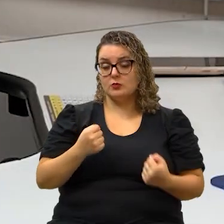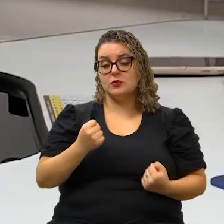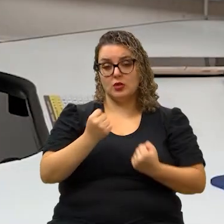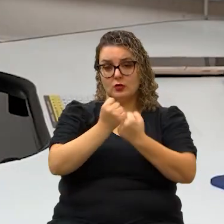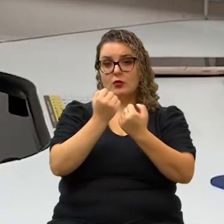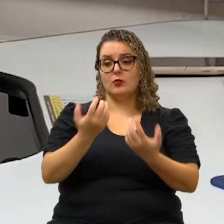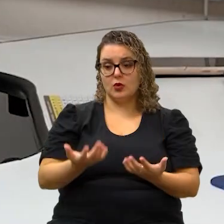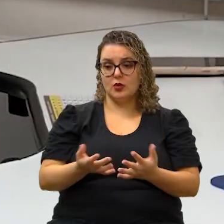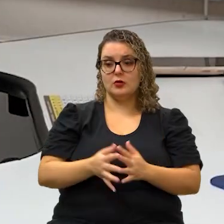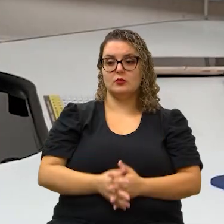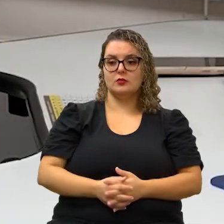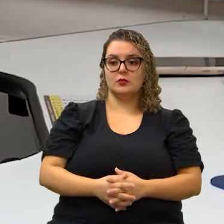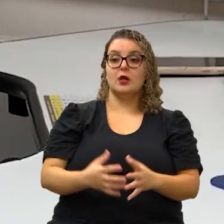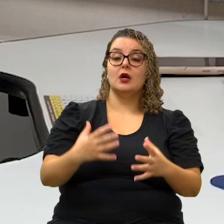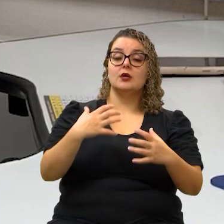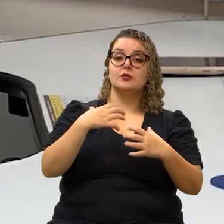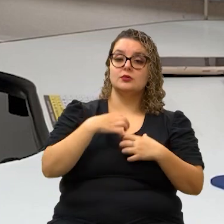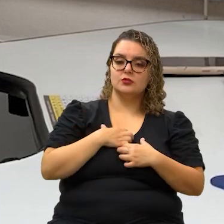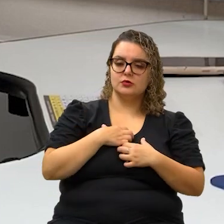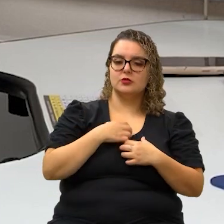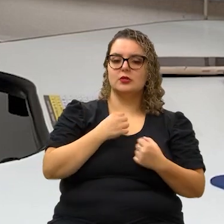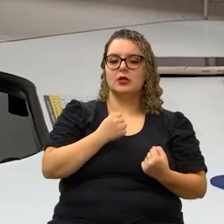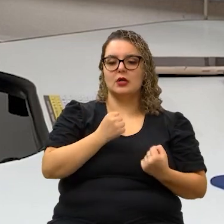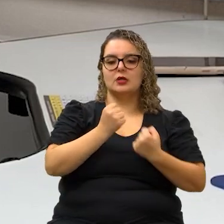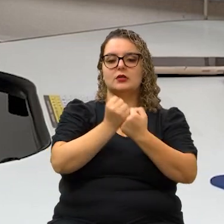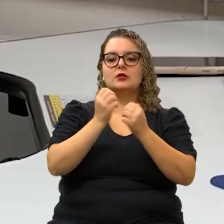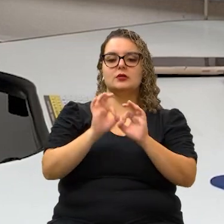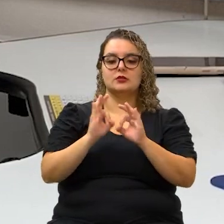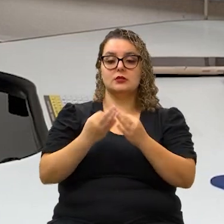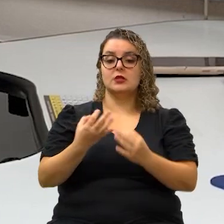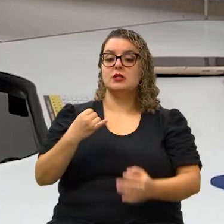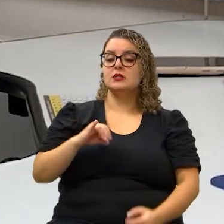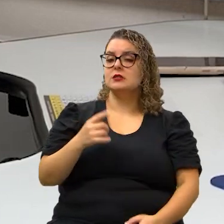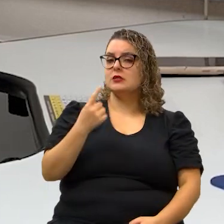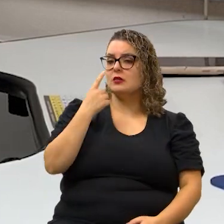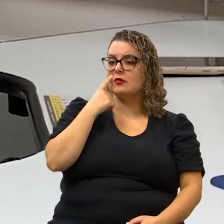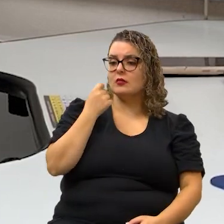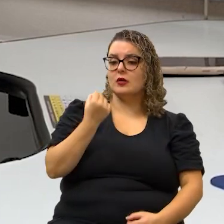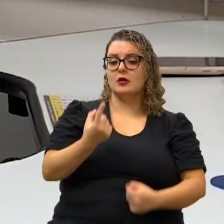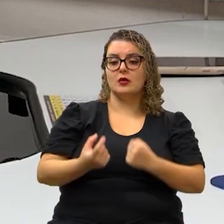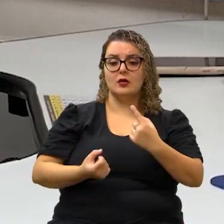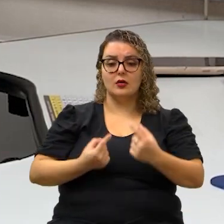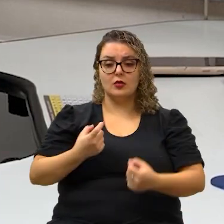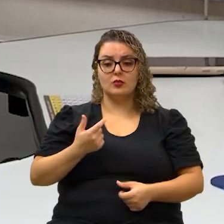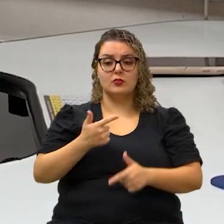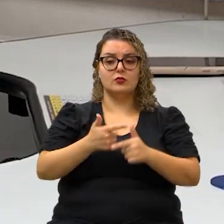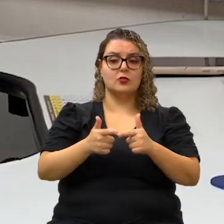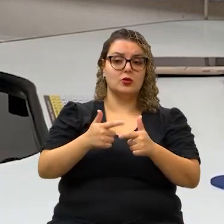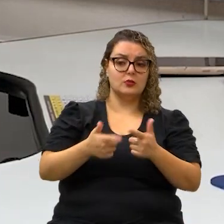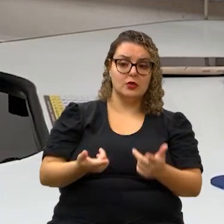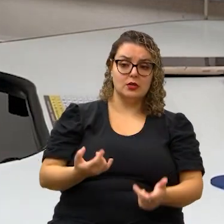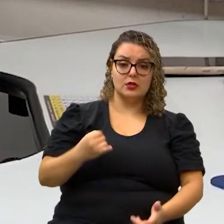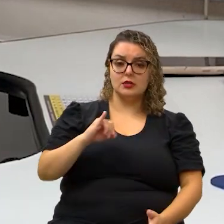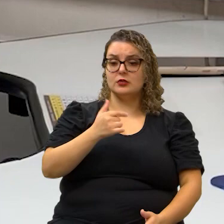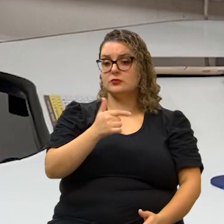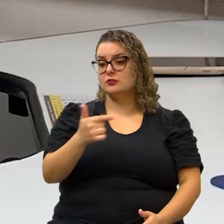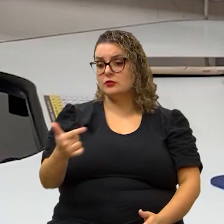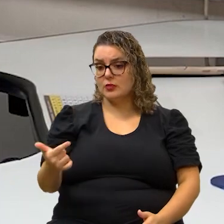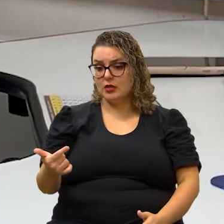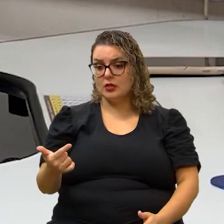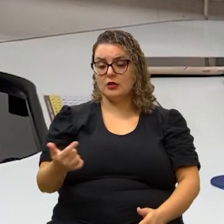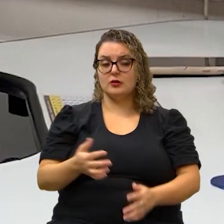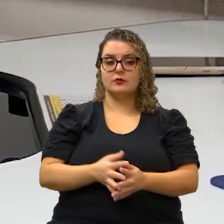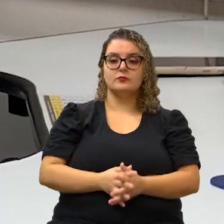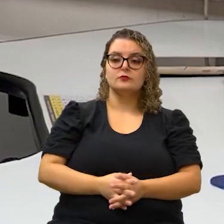sentindo aí esse apoio familiar. Se a gente vê que tem algum problema, que não tem alguém que possa estar, né, cuidando desse